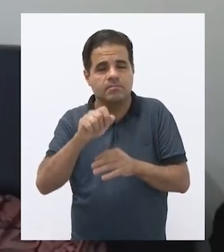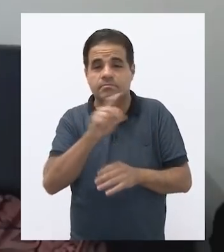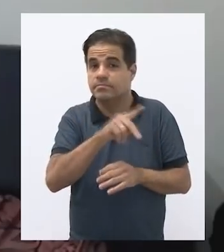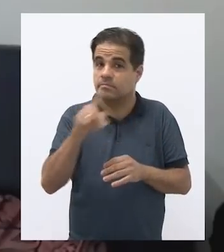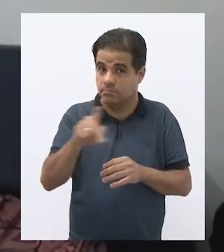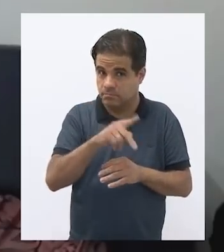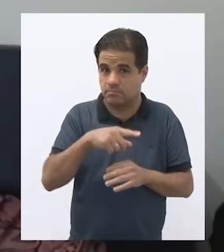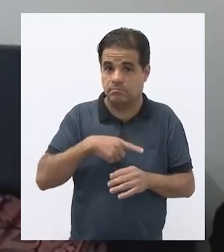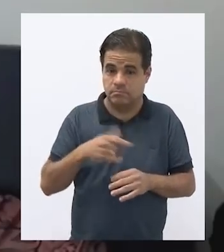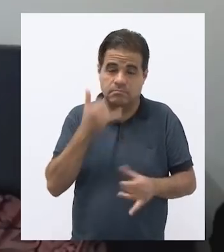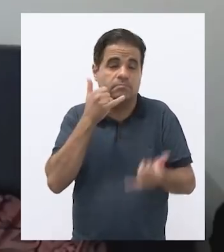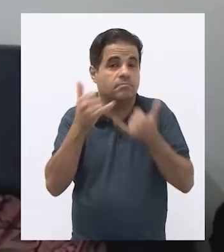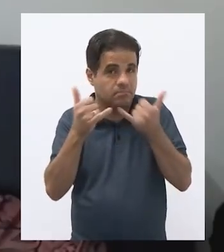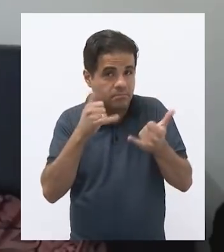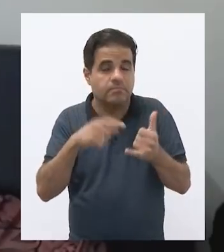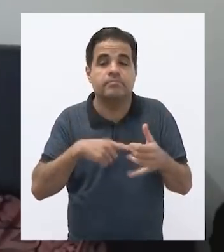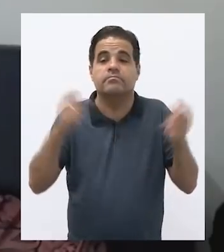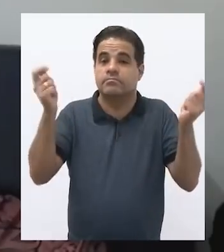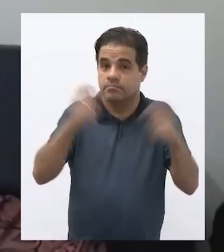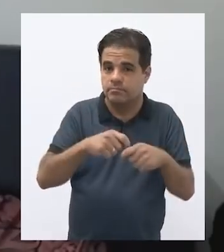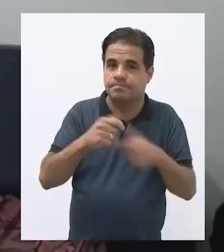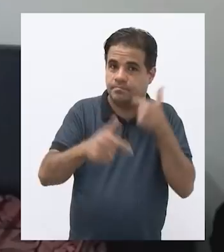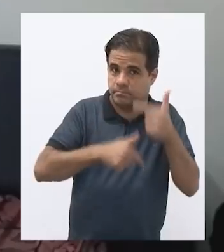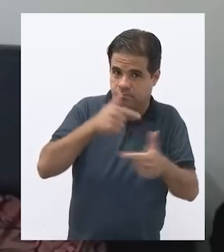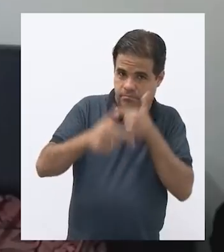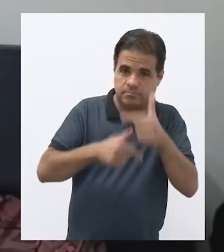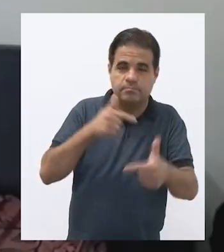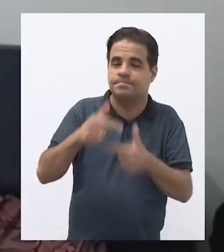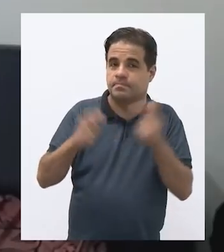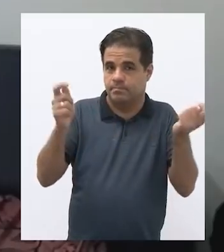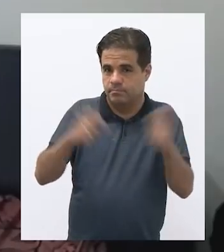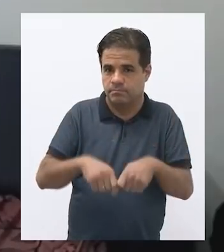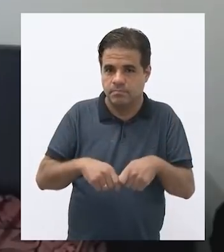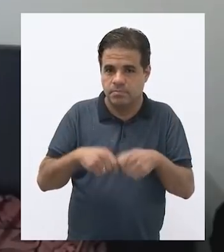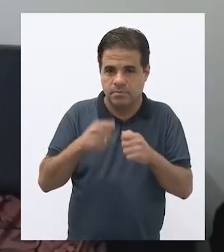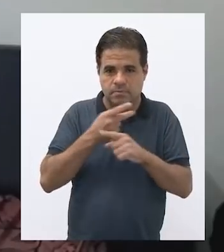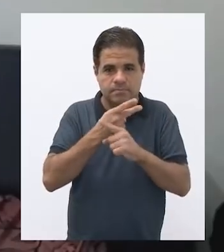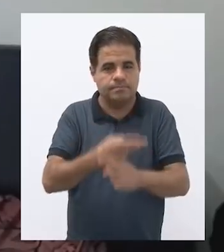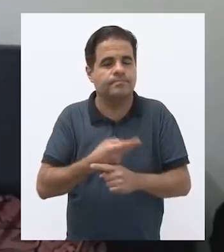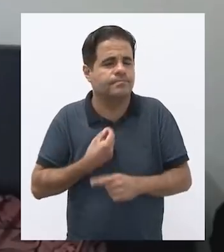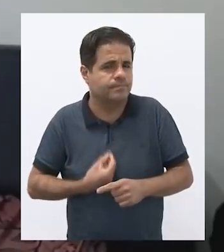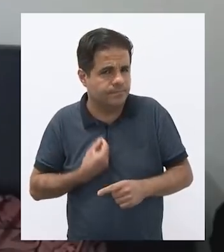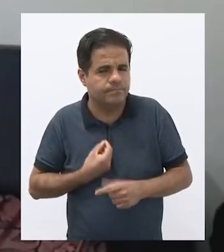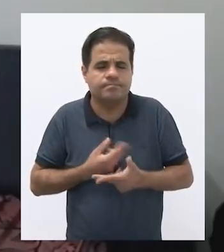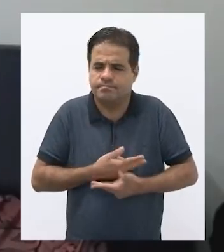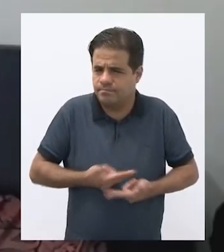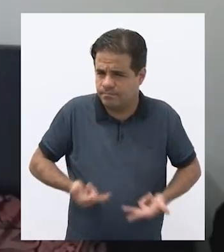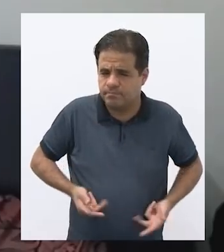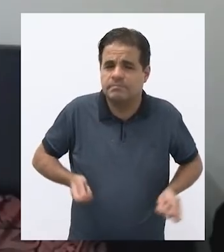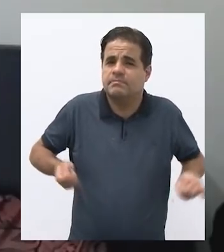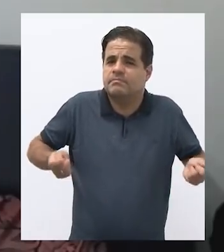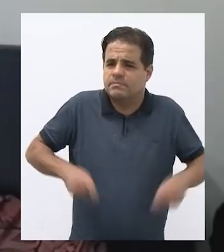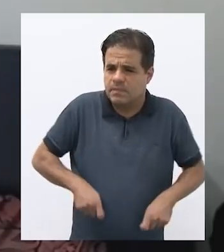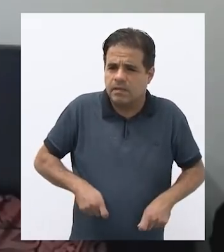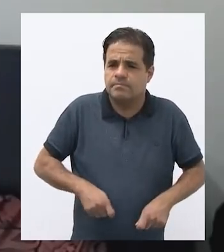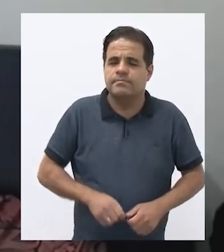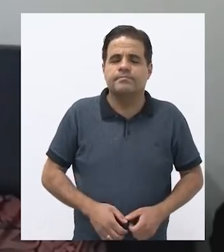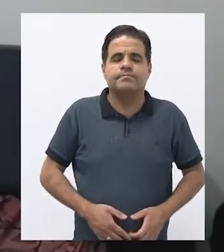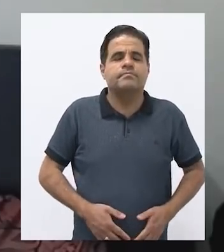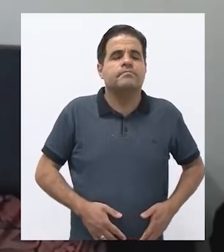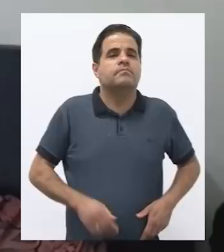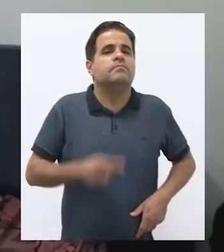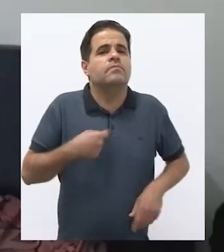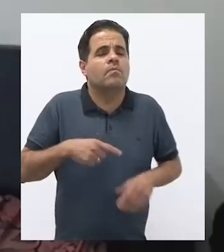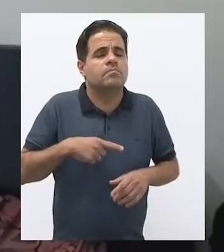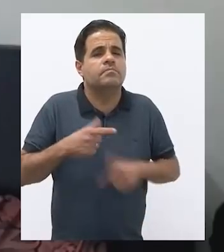professores também têm a ligação, porque também dá para ele fazer um trabalho de busca ativa, coisas do tipo, né? Então, a gente